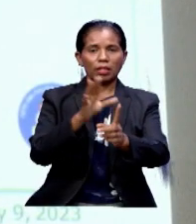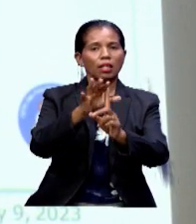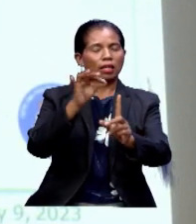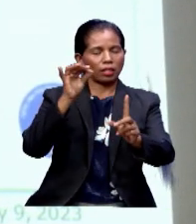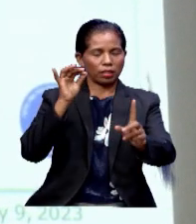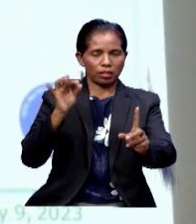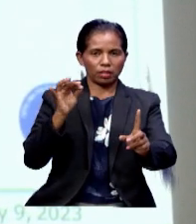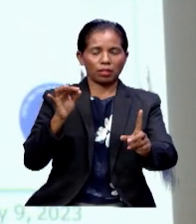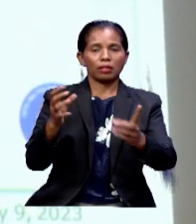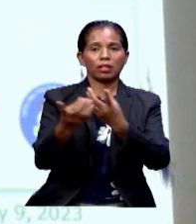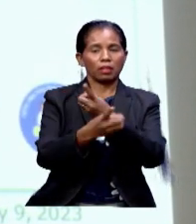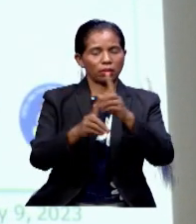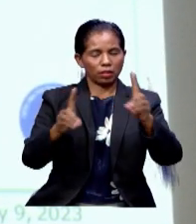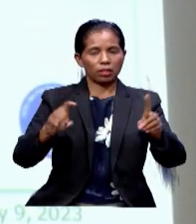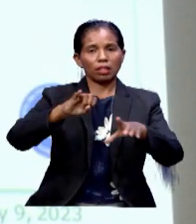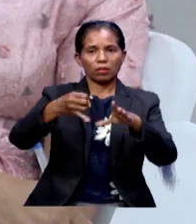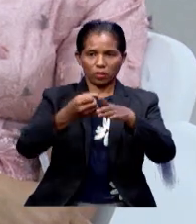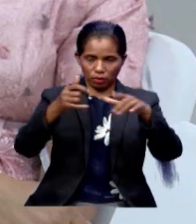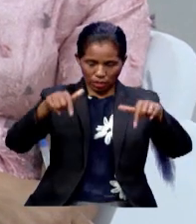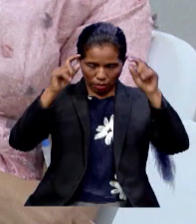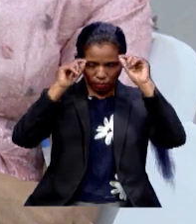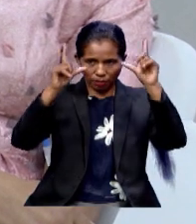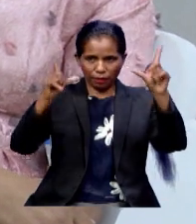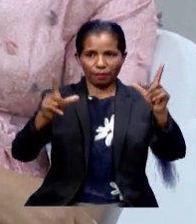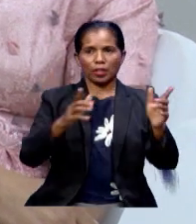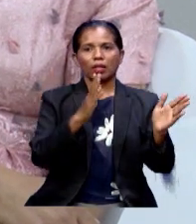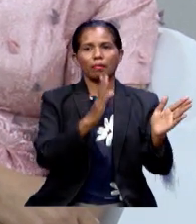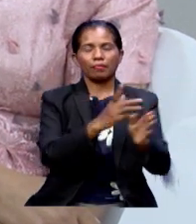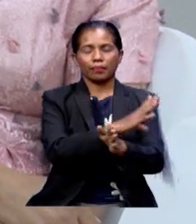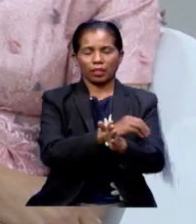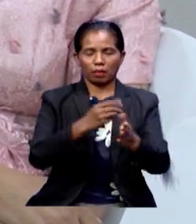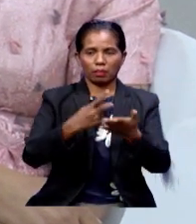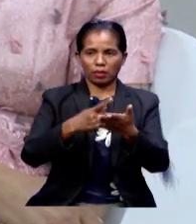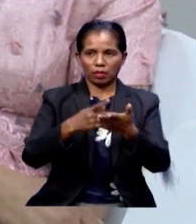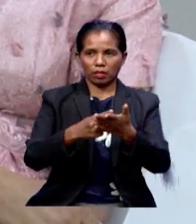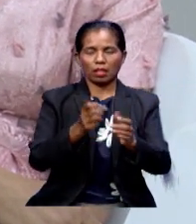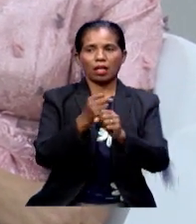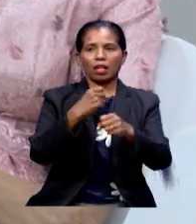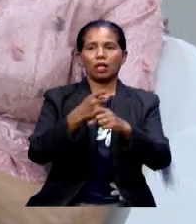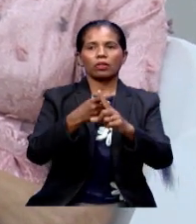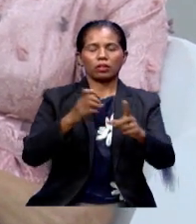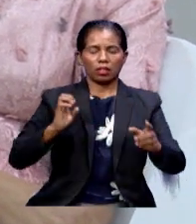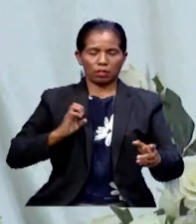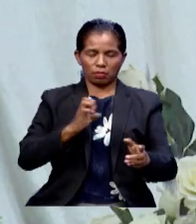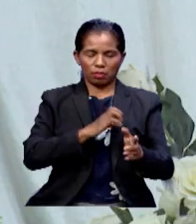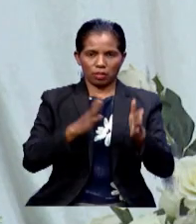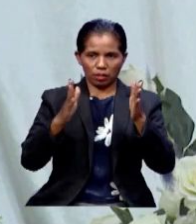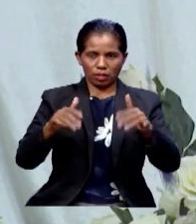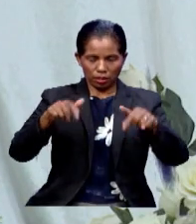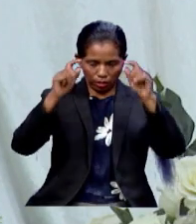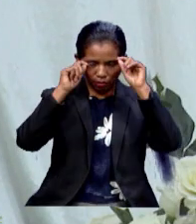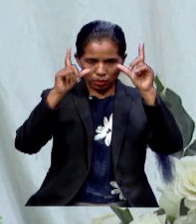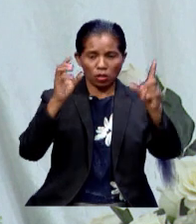democrática na inclusão e Timor-Leste. Enquanto o projeto refere, oficialmente lança o embaixador União Europeia e Timor-Leste.